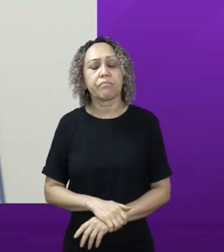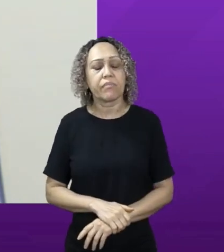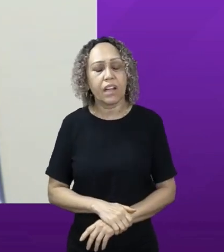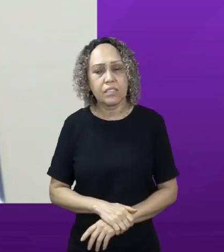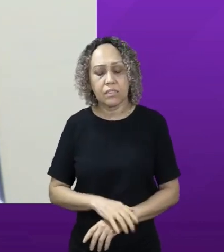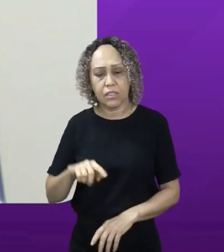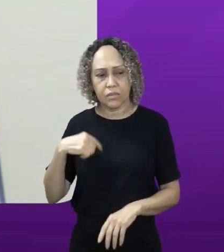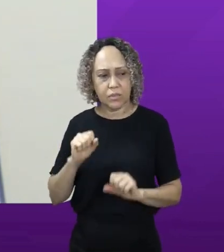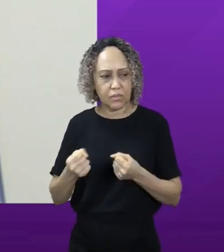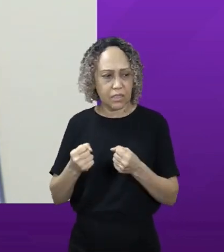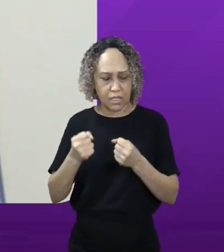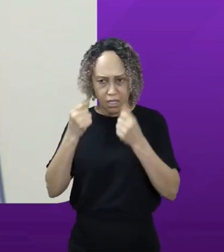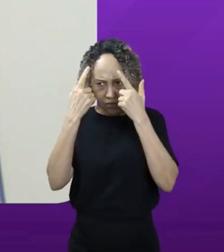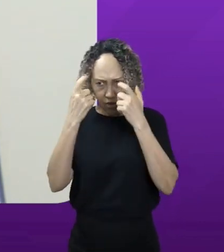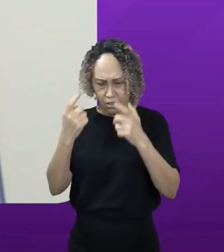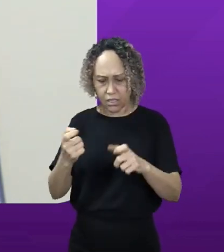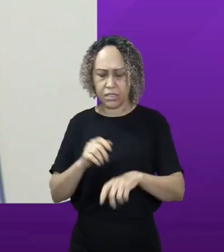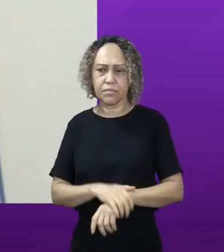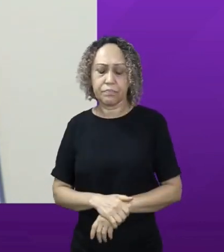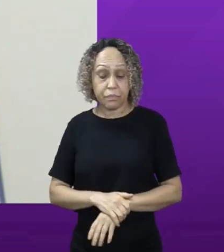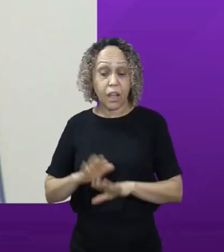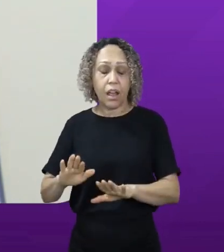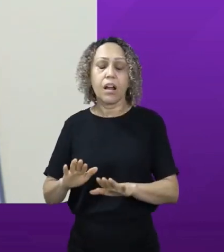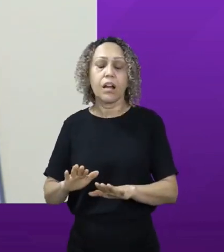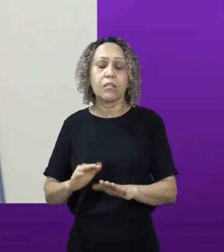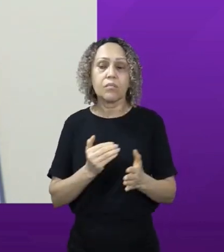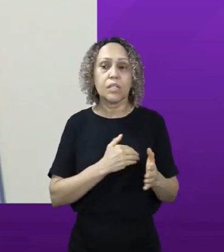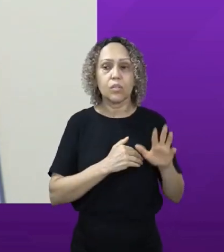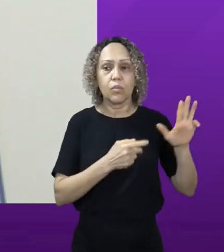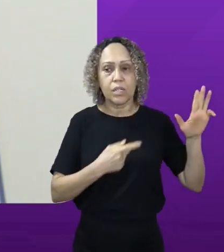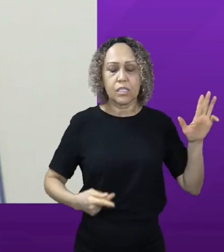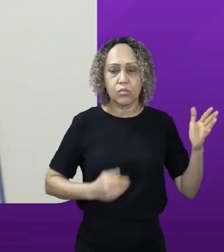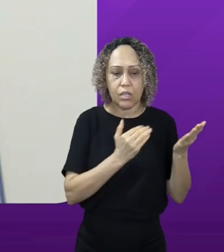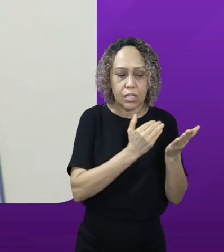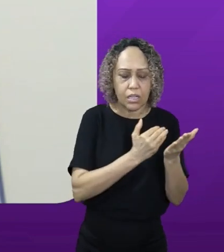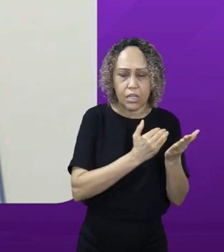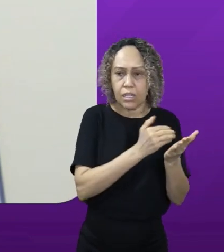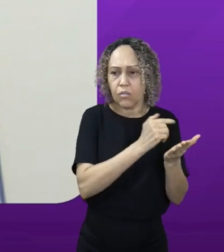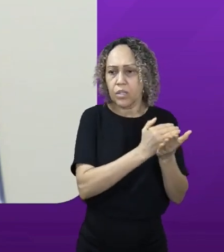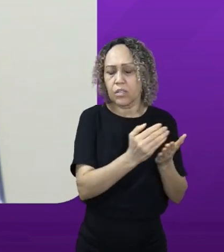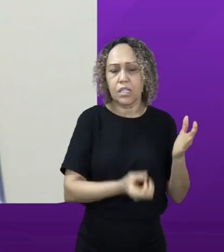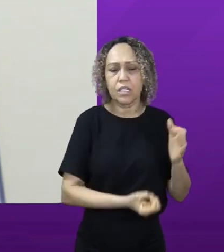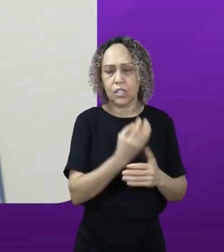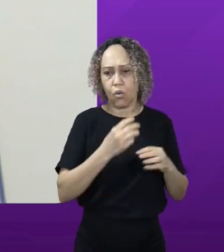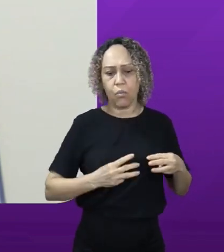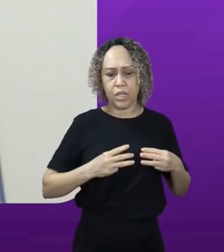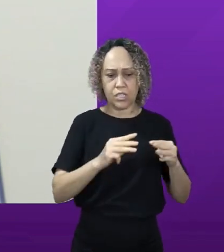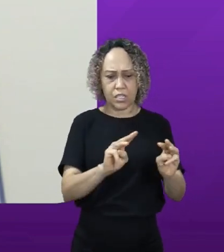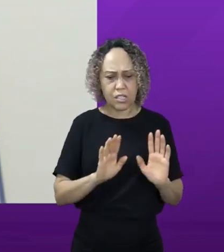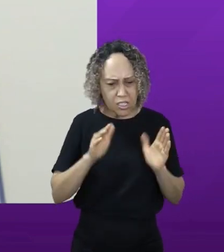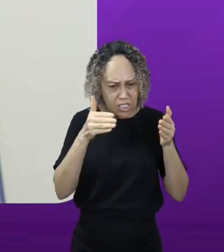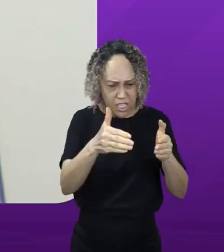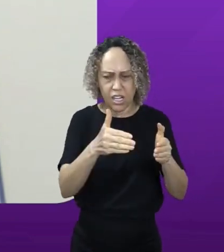isso começou com o governo do nosso presidente Lula, quando criou o Ministério, né, o espaço institucional dedicado às mulheres, à pauta das